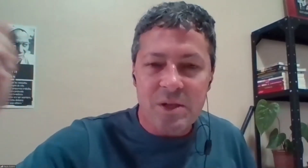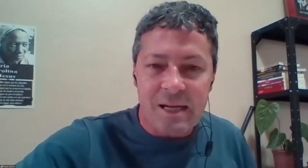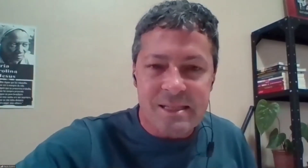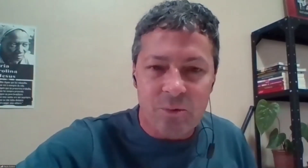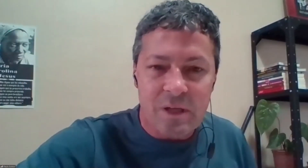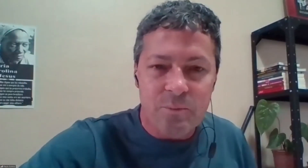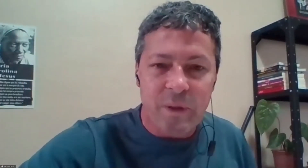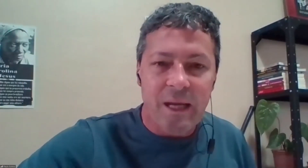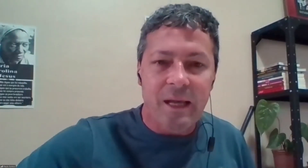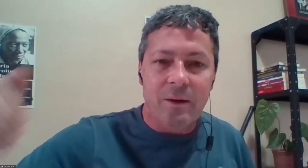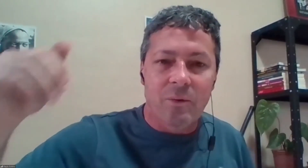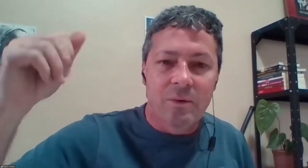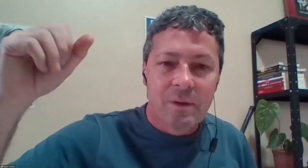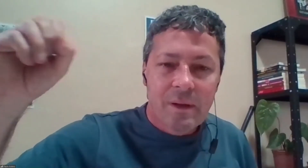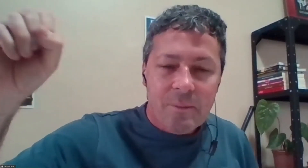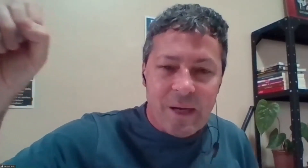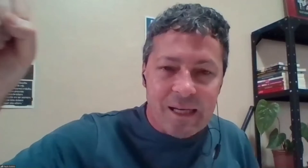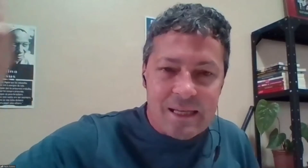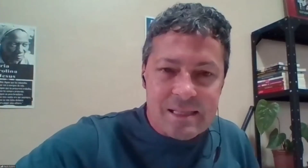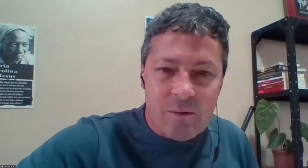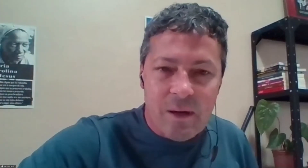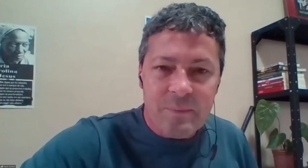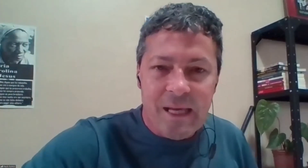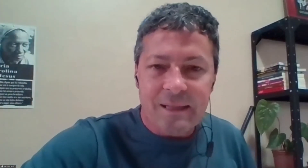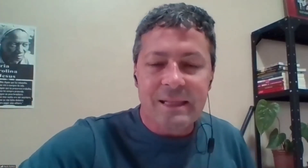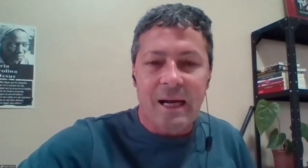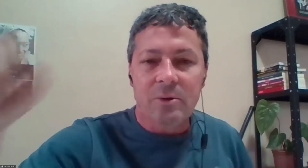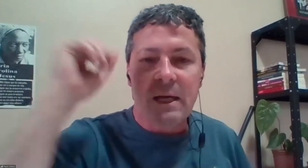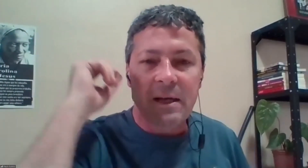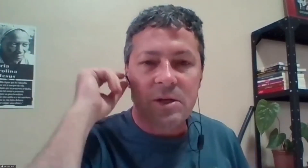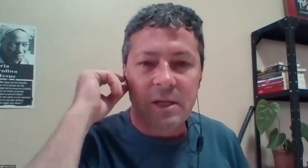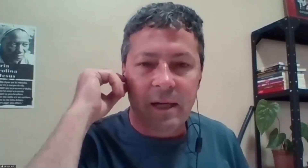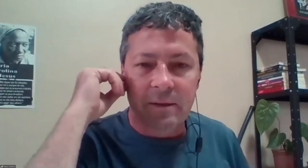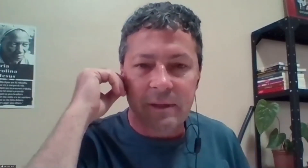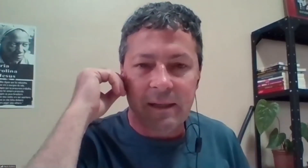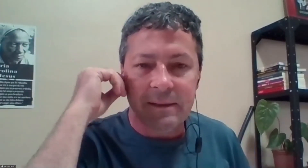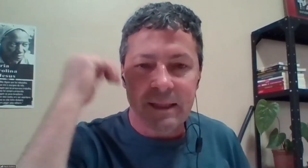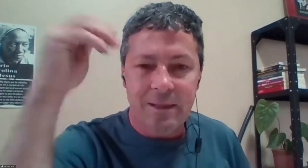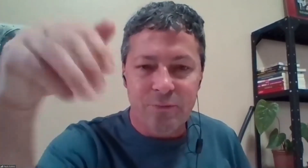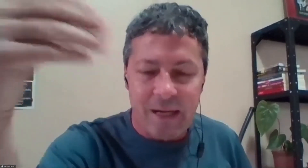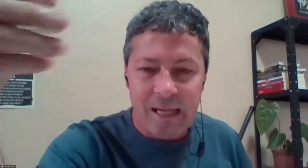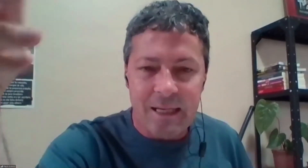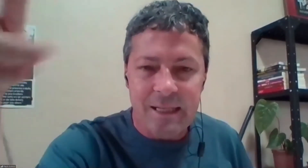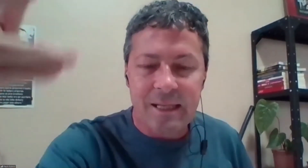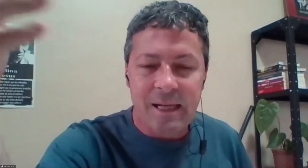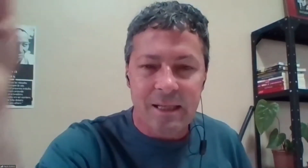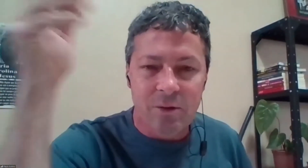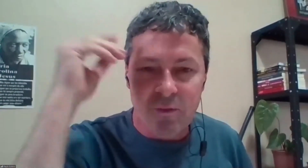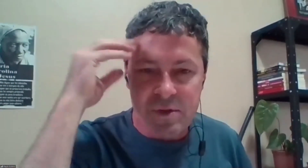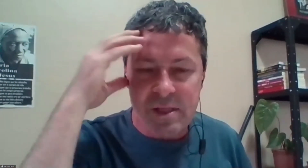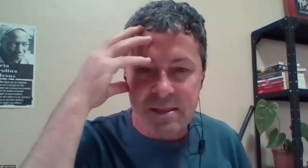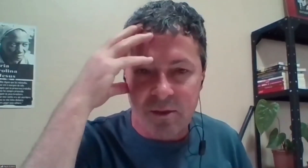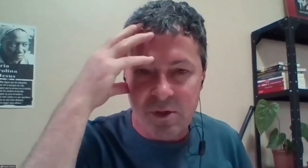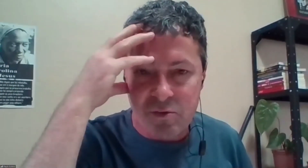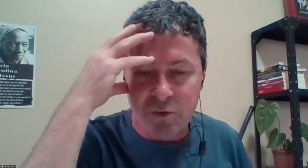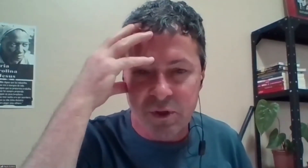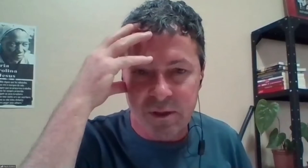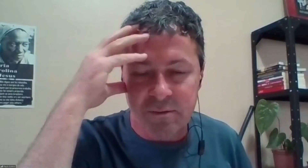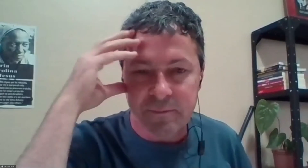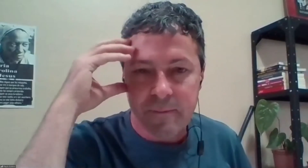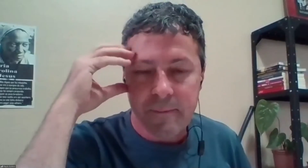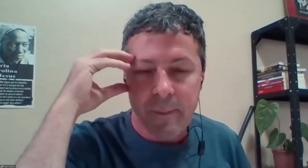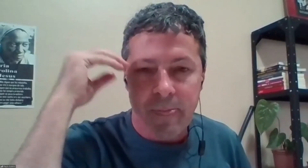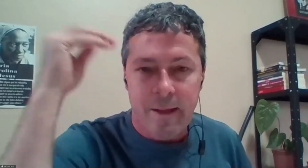para a geração de emprego, para a questão ambiental da região, né? E vai na linha daquilo que vocês estão